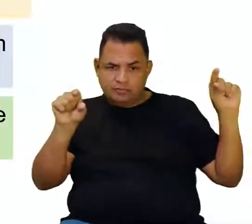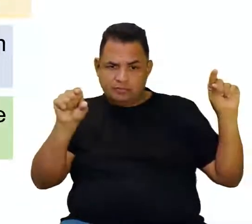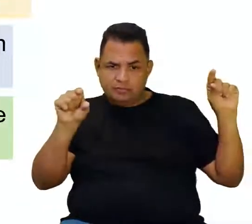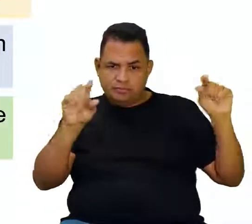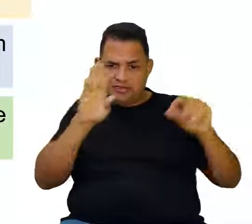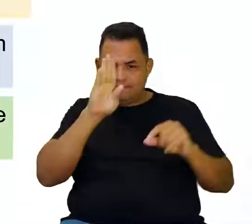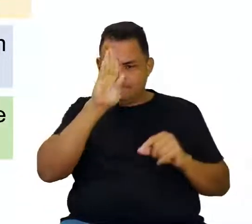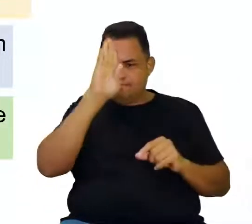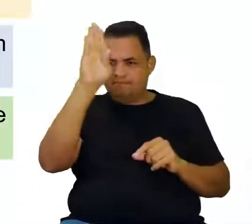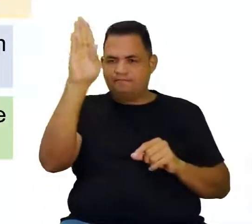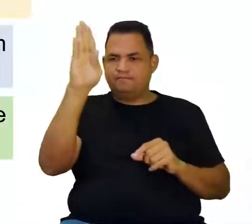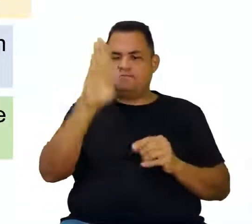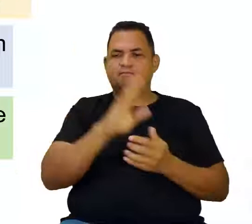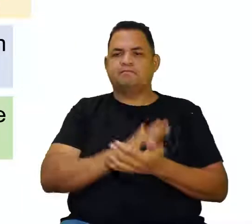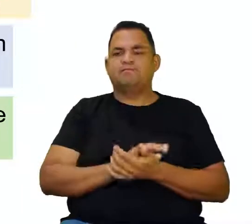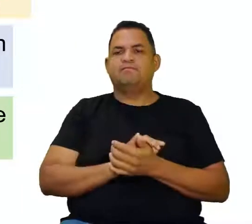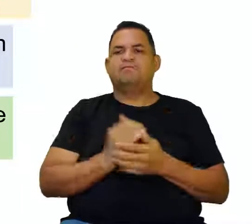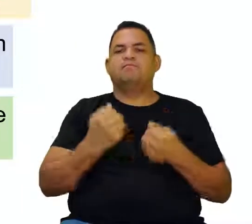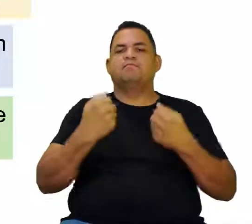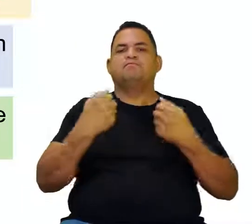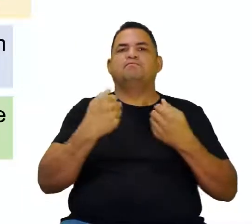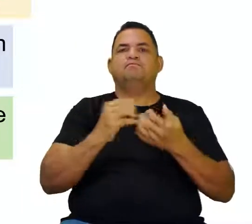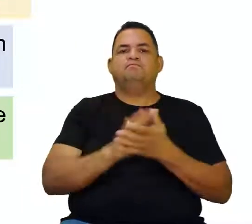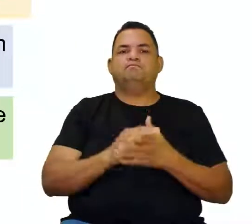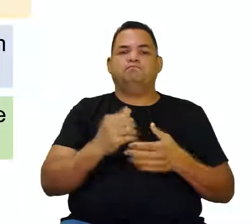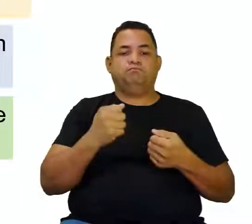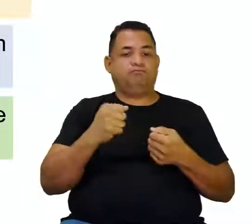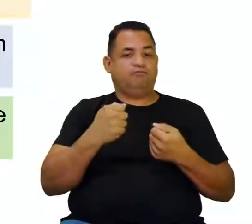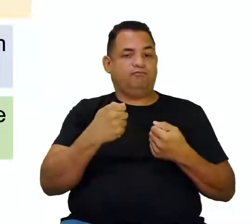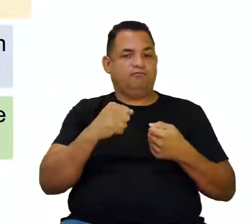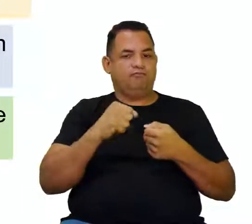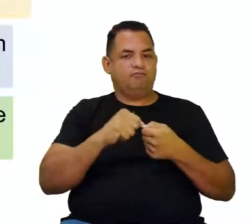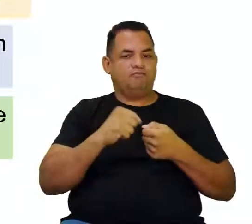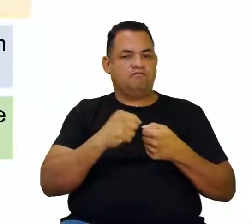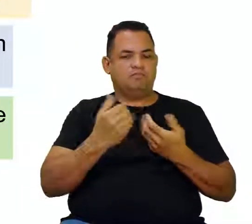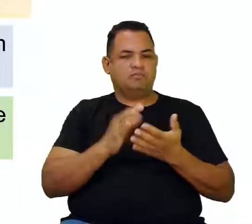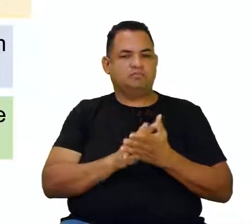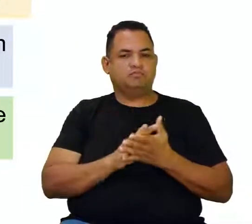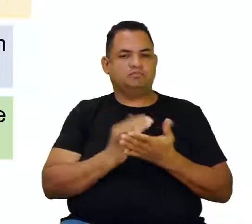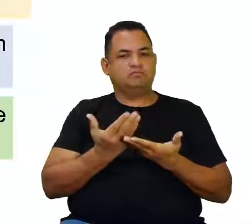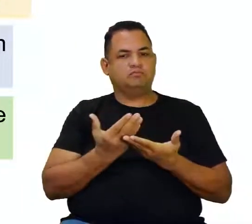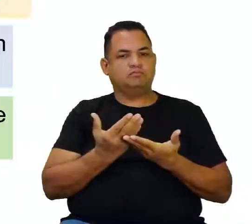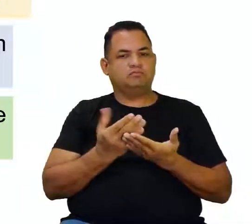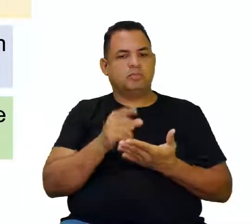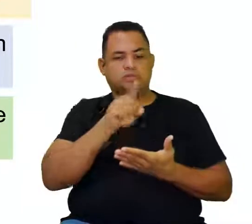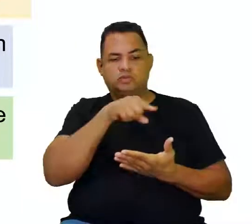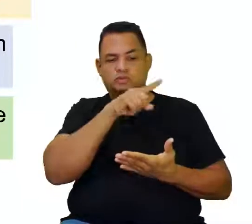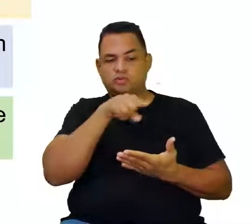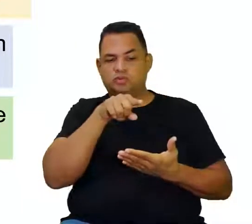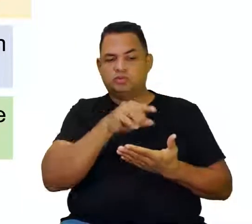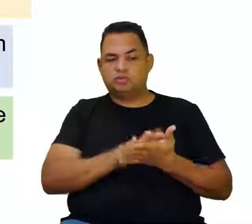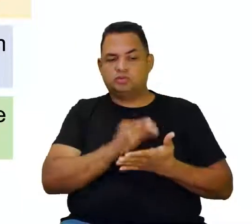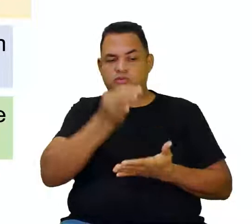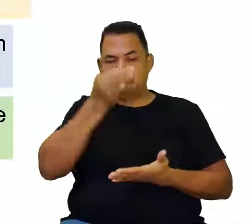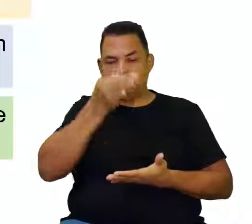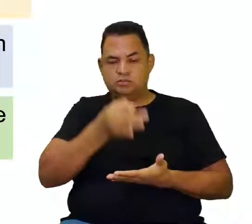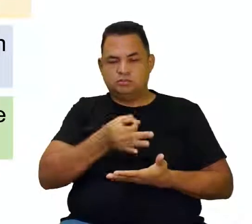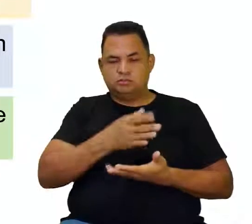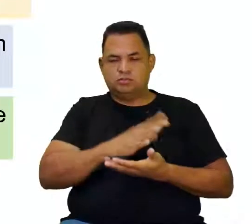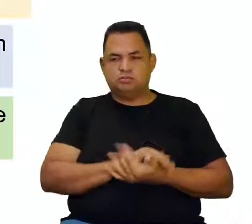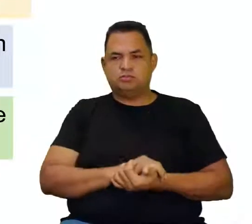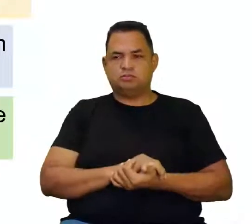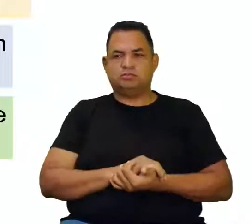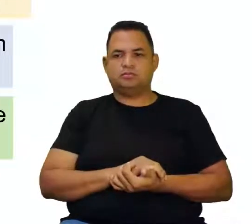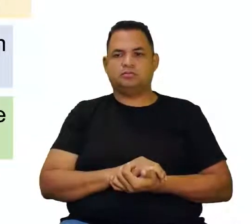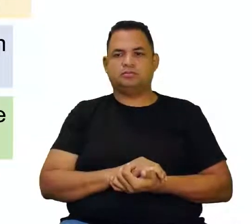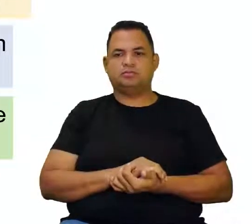é fundamental para que você tenha sucesso na hora de escolher ou de marcar a sua alternativa como